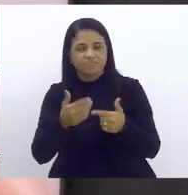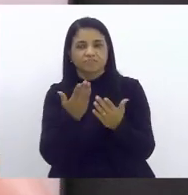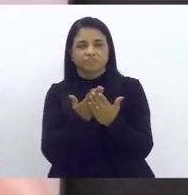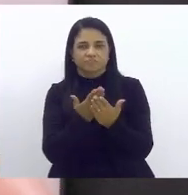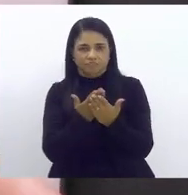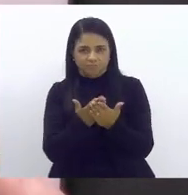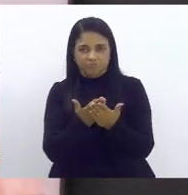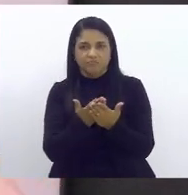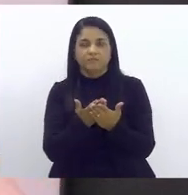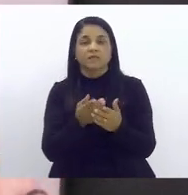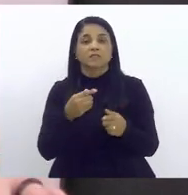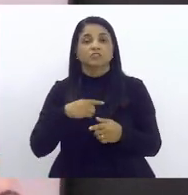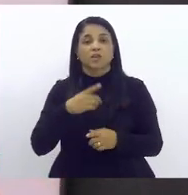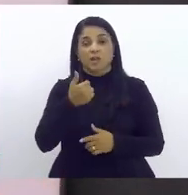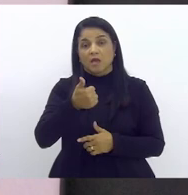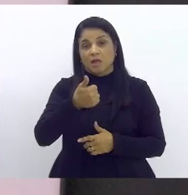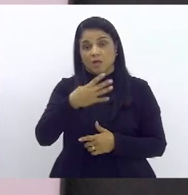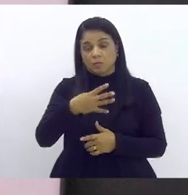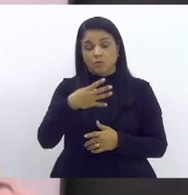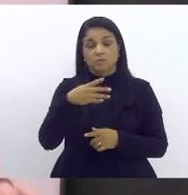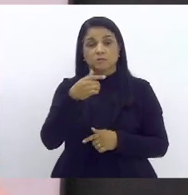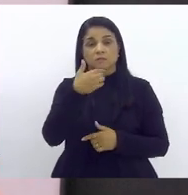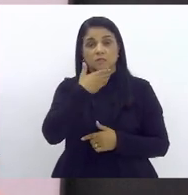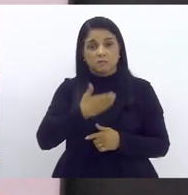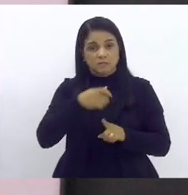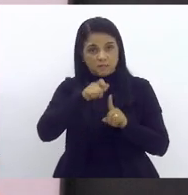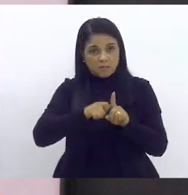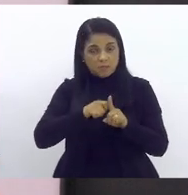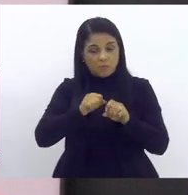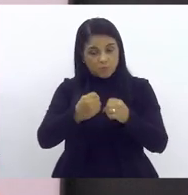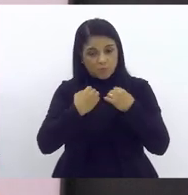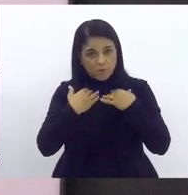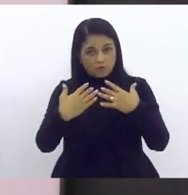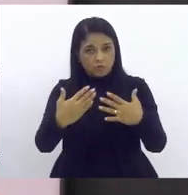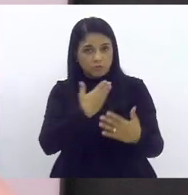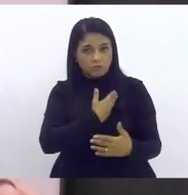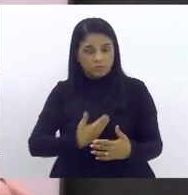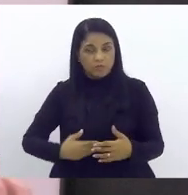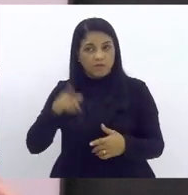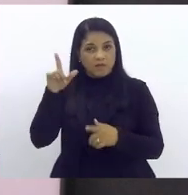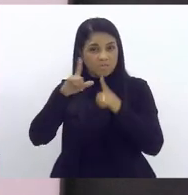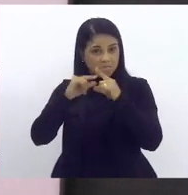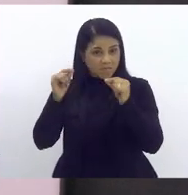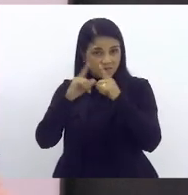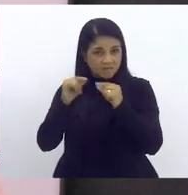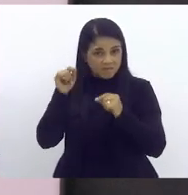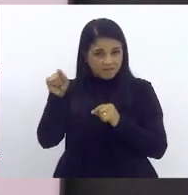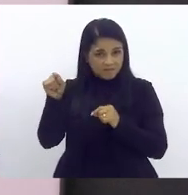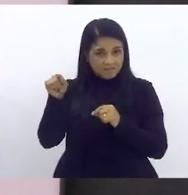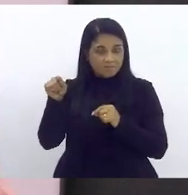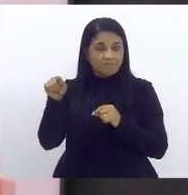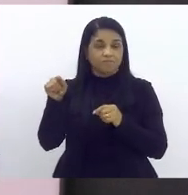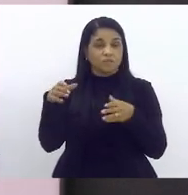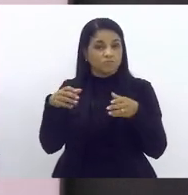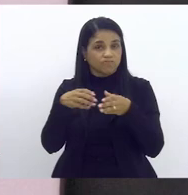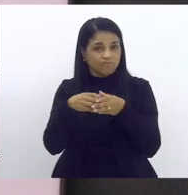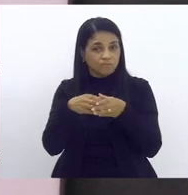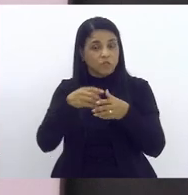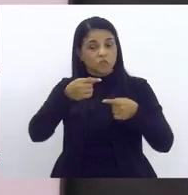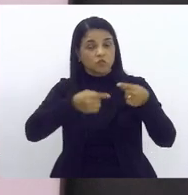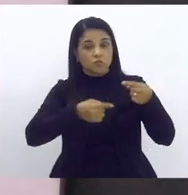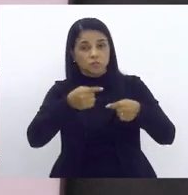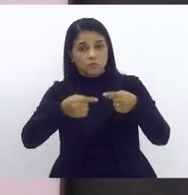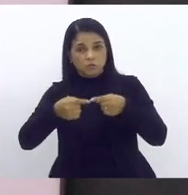já aprovamos uma audiência pública lá na Comissão de Educação em Brasília, onde a gente vai fazer uma